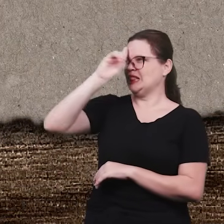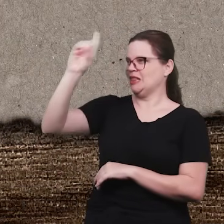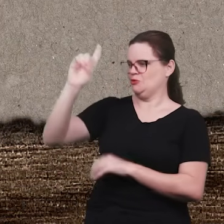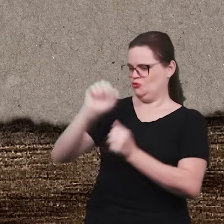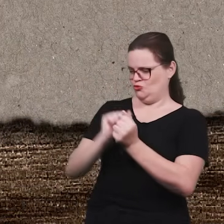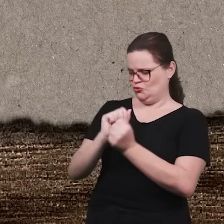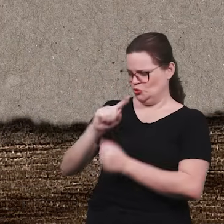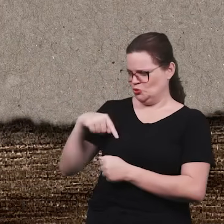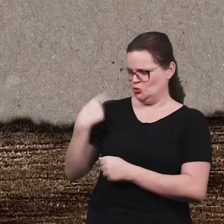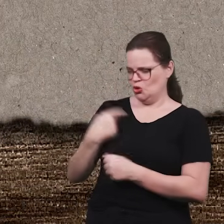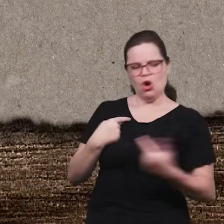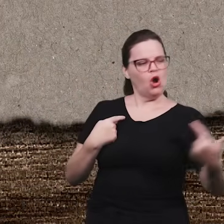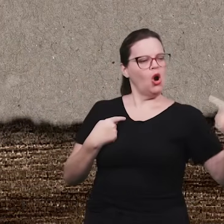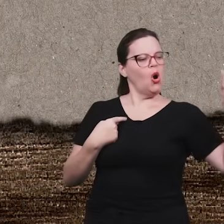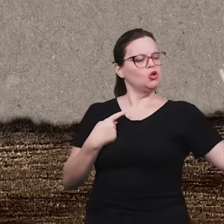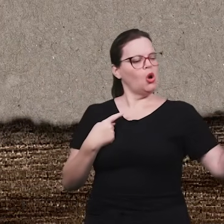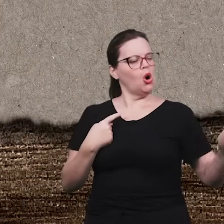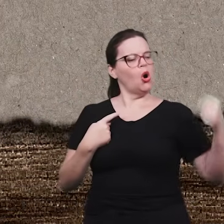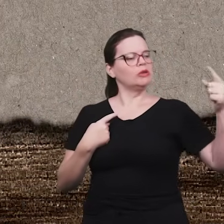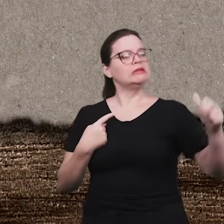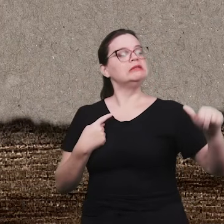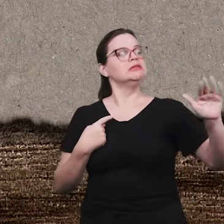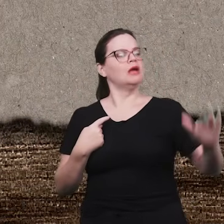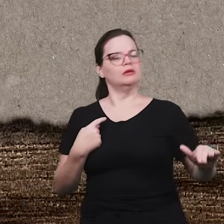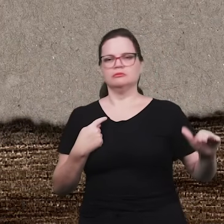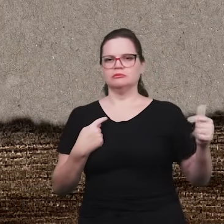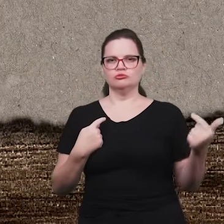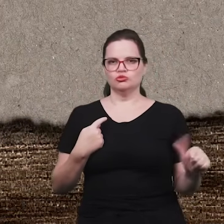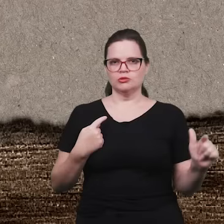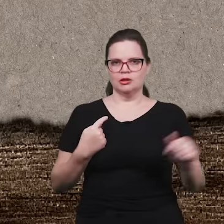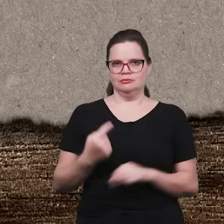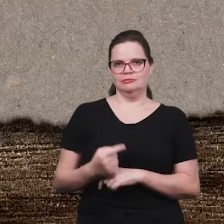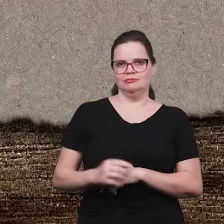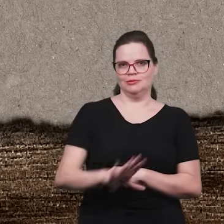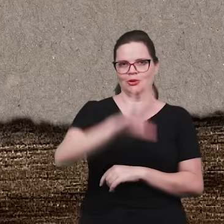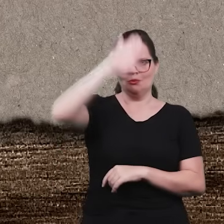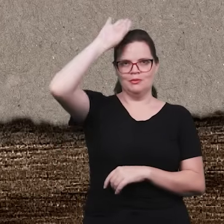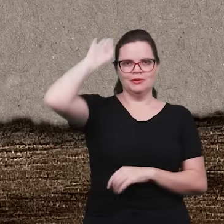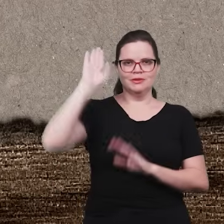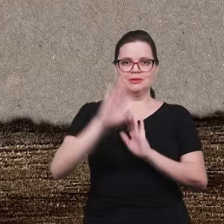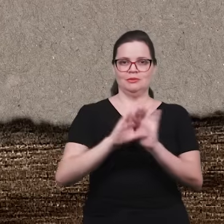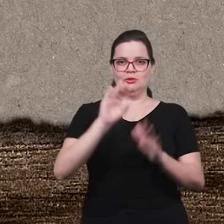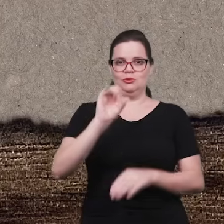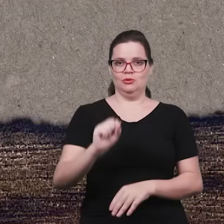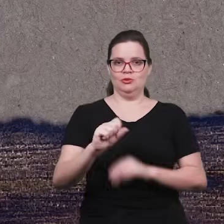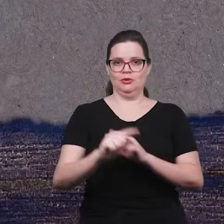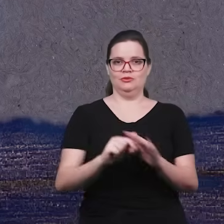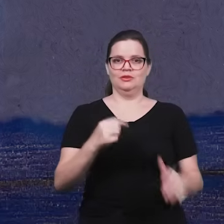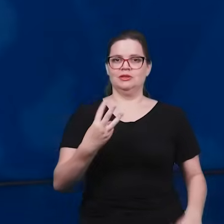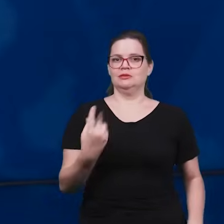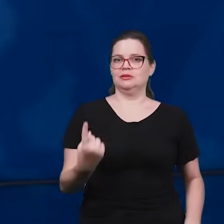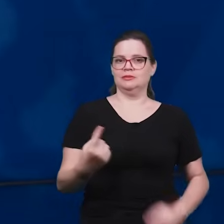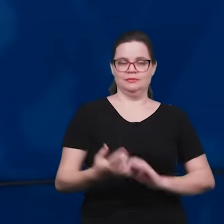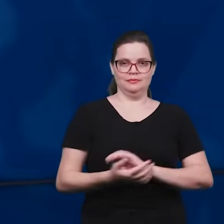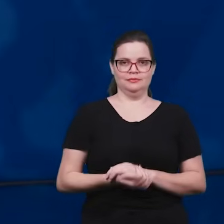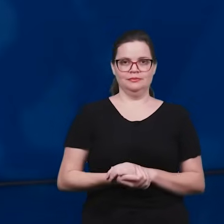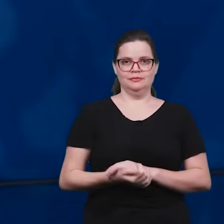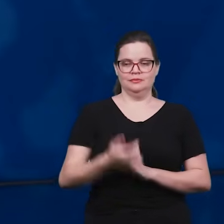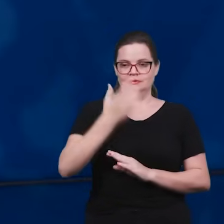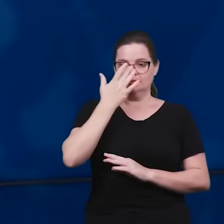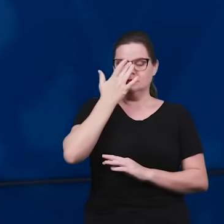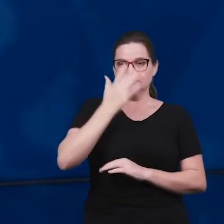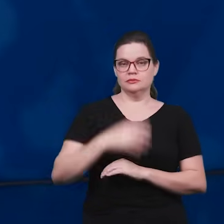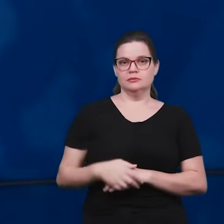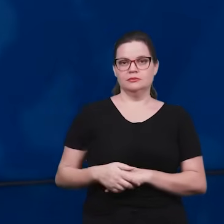quem será contra nós? Romanos capítulo 8, verso 31. Então, se Deus está com